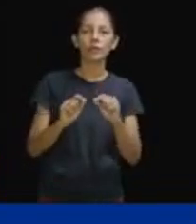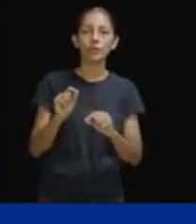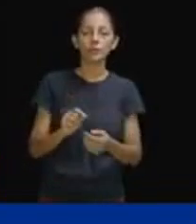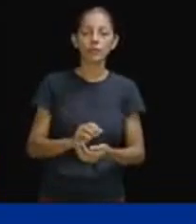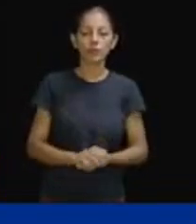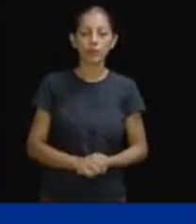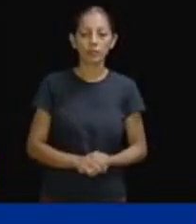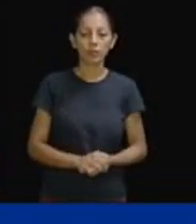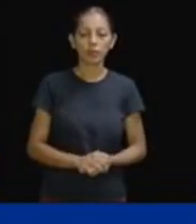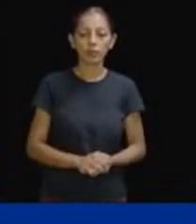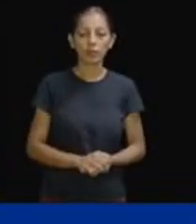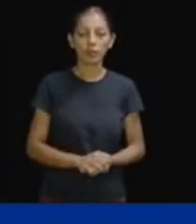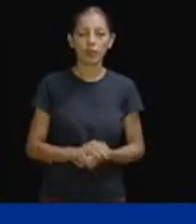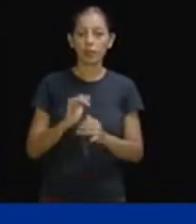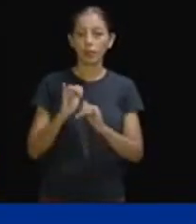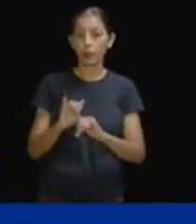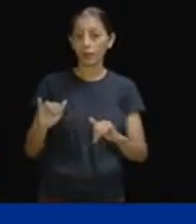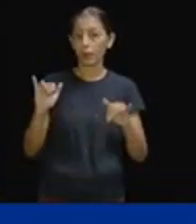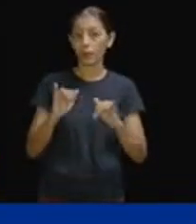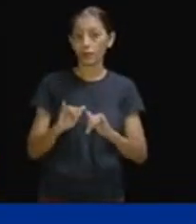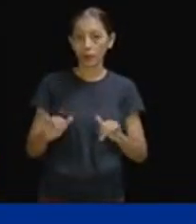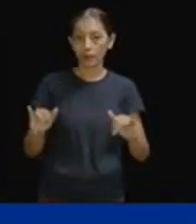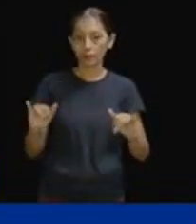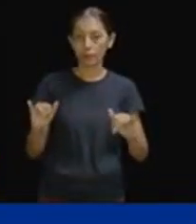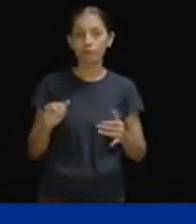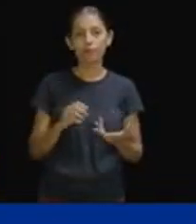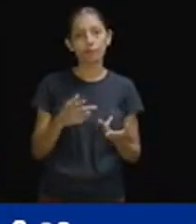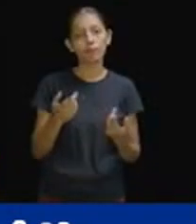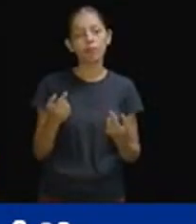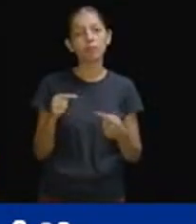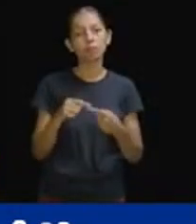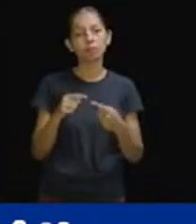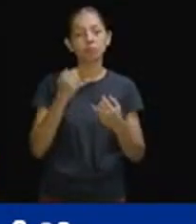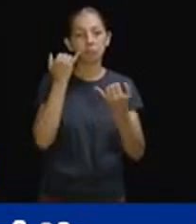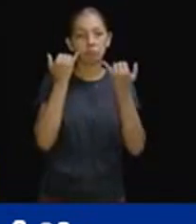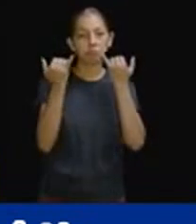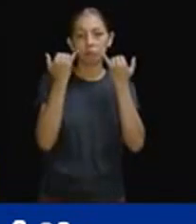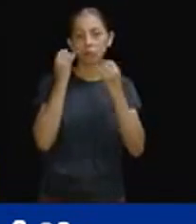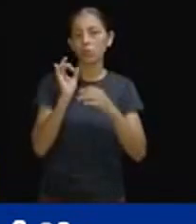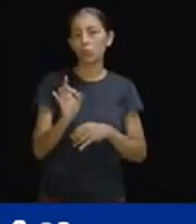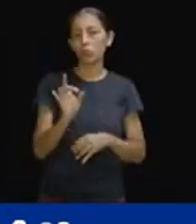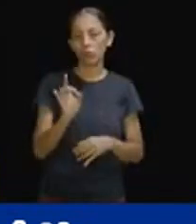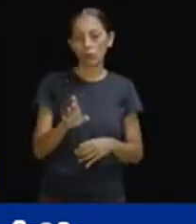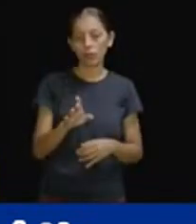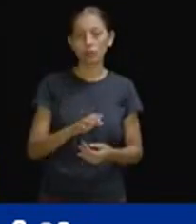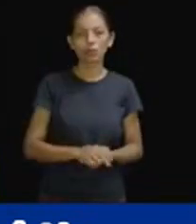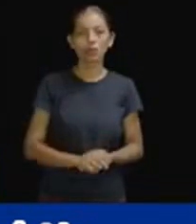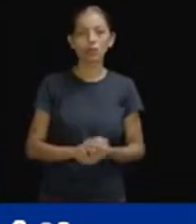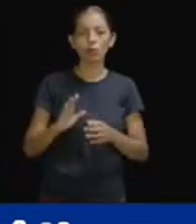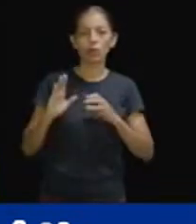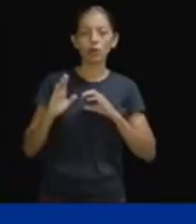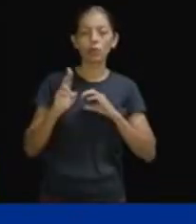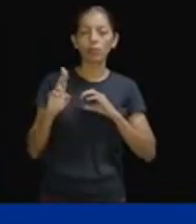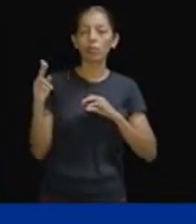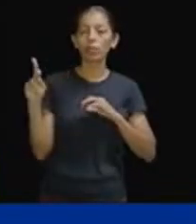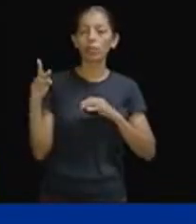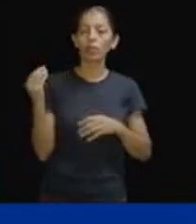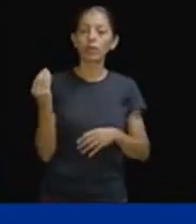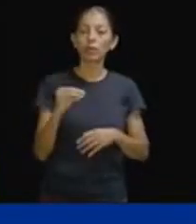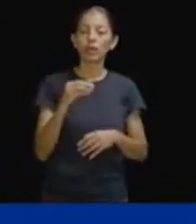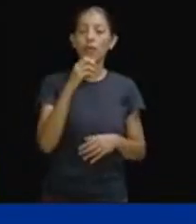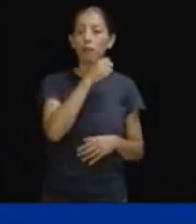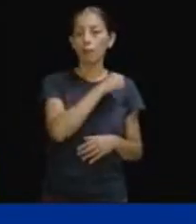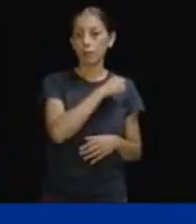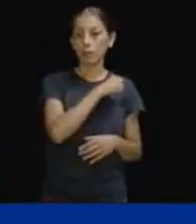a propaganda, ela realmente é informativa, certo? O nome do candidato aparece de forma muito rápida, inclusive